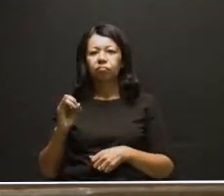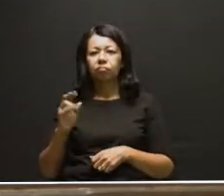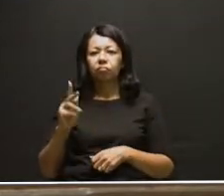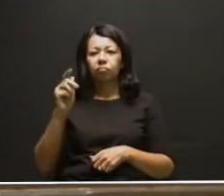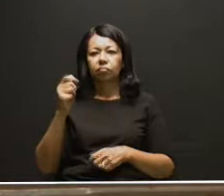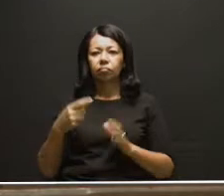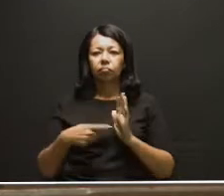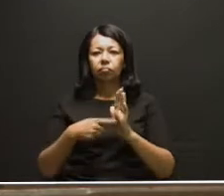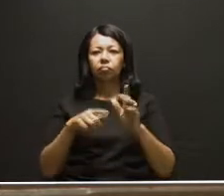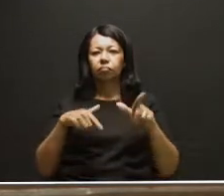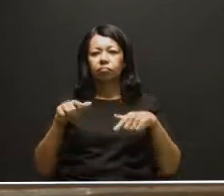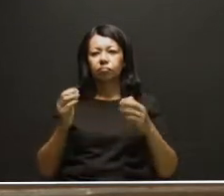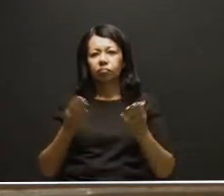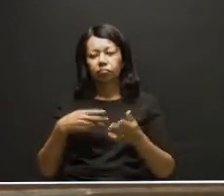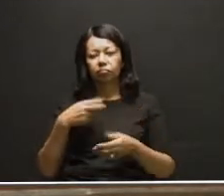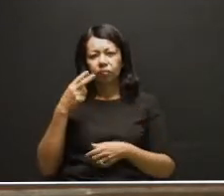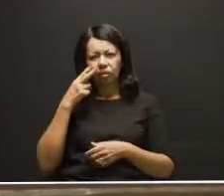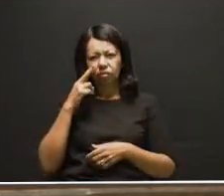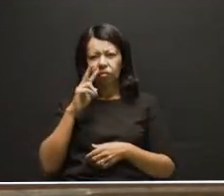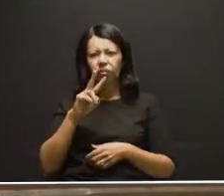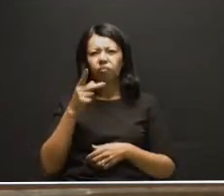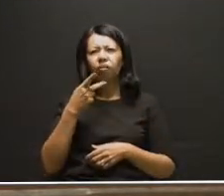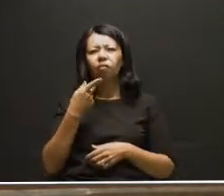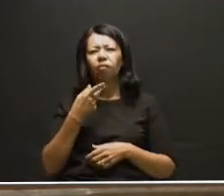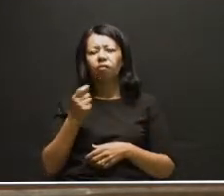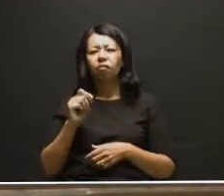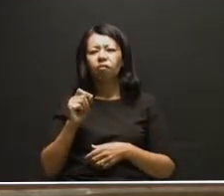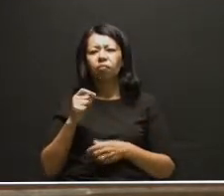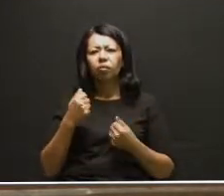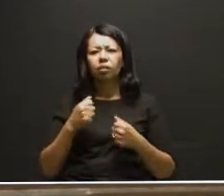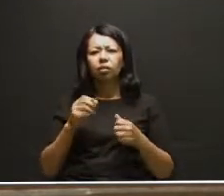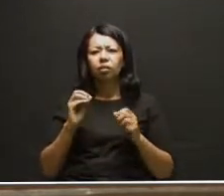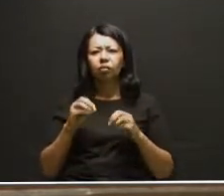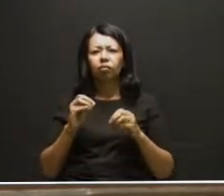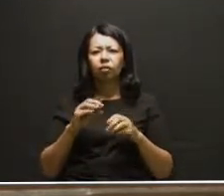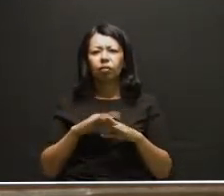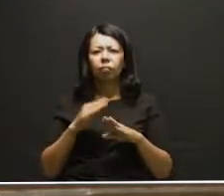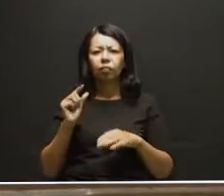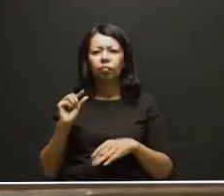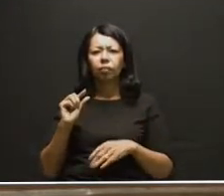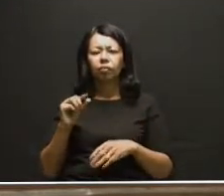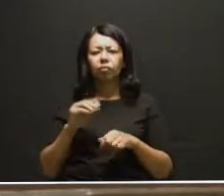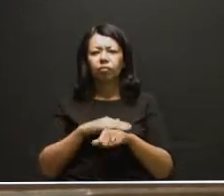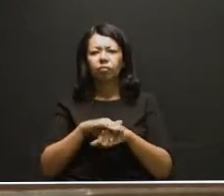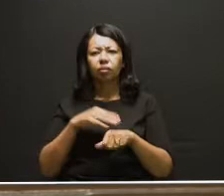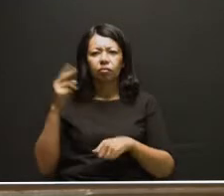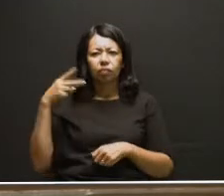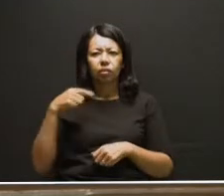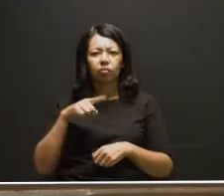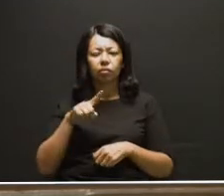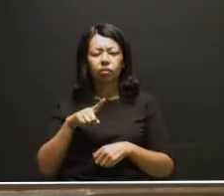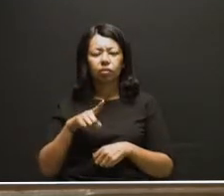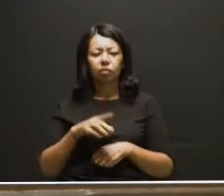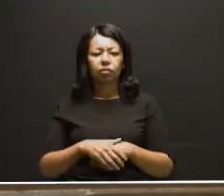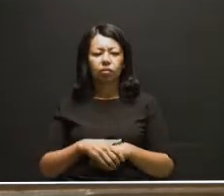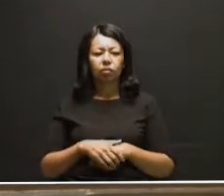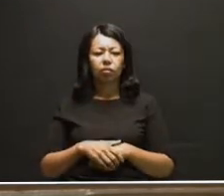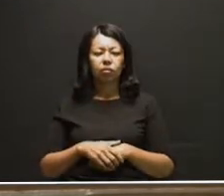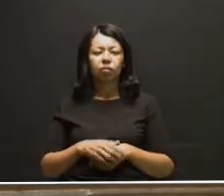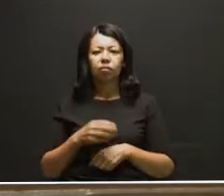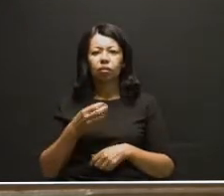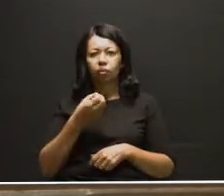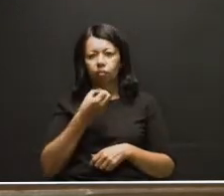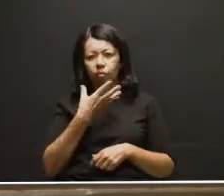fiquei olhando e falei poxa não precisamos acrescentar um pouco mais conversando com o vereador ali é o bacana